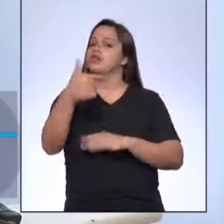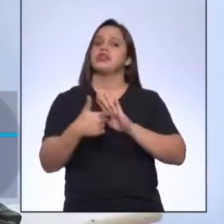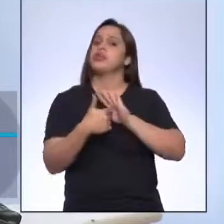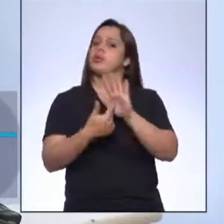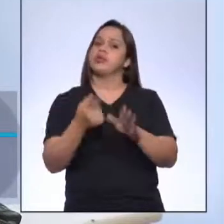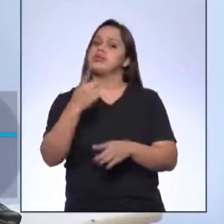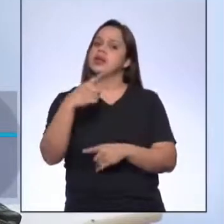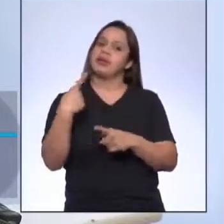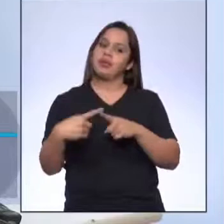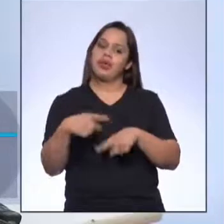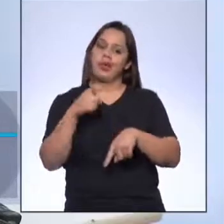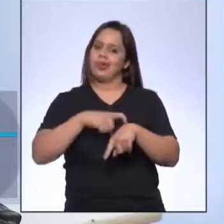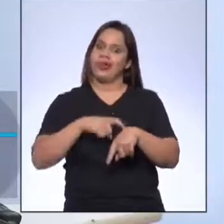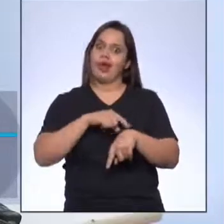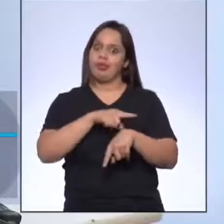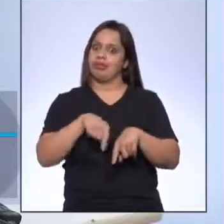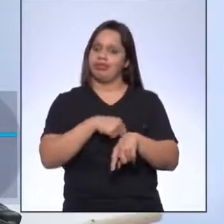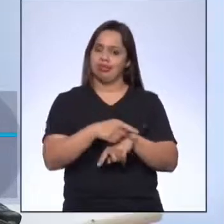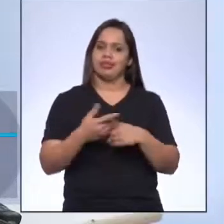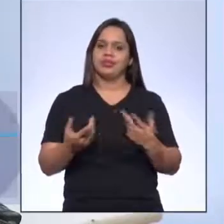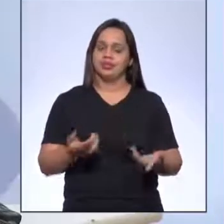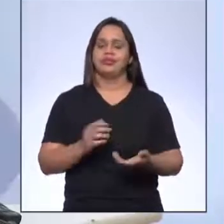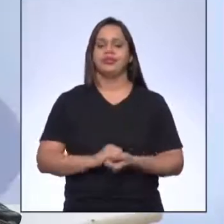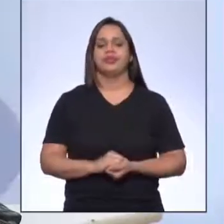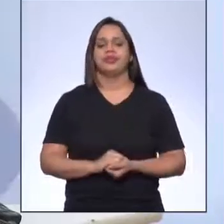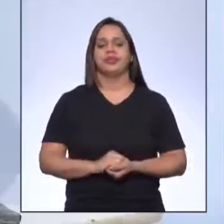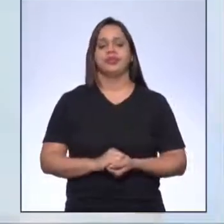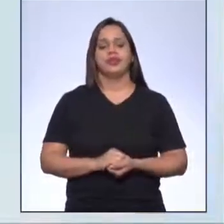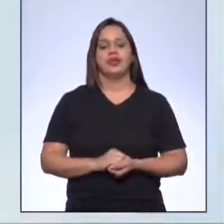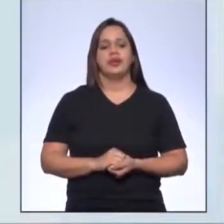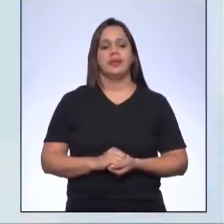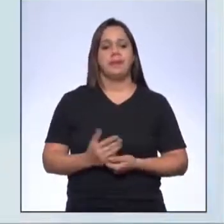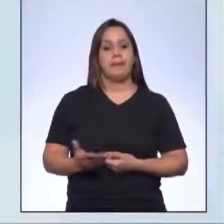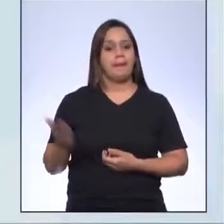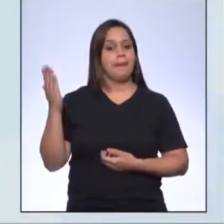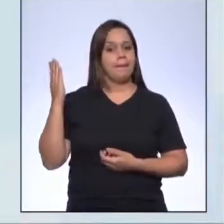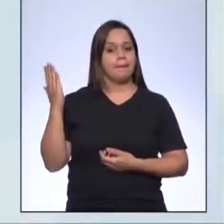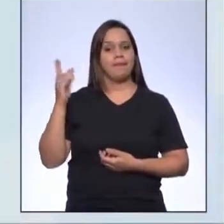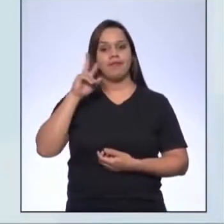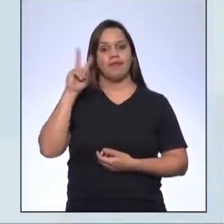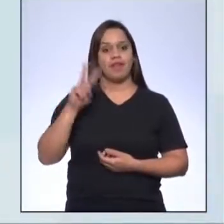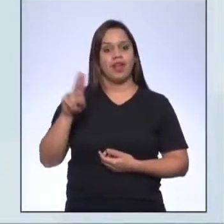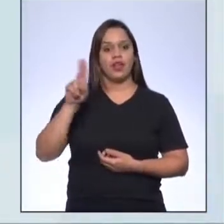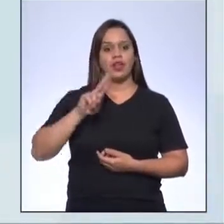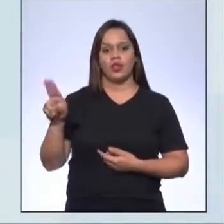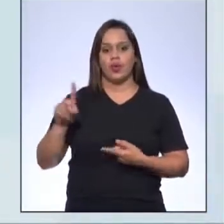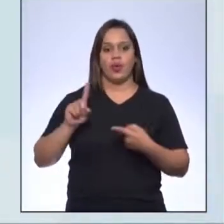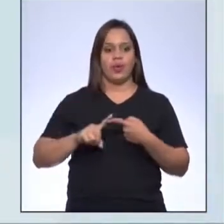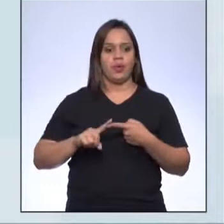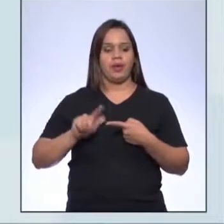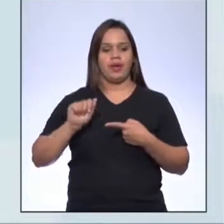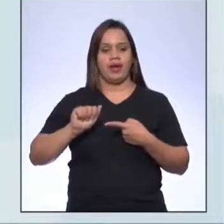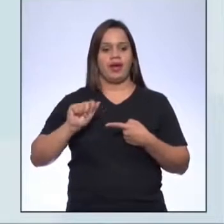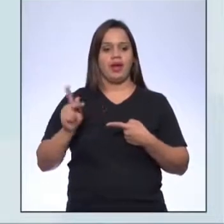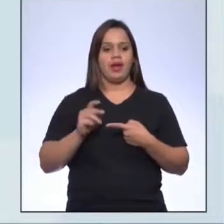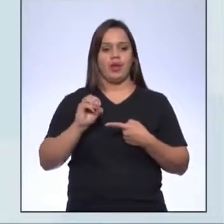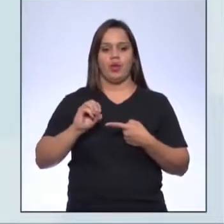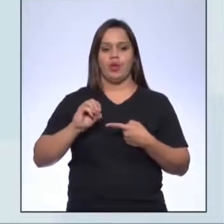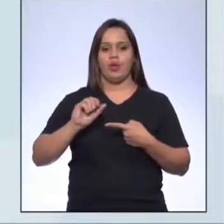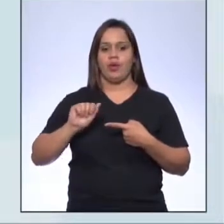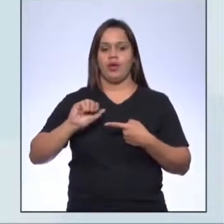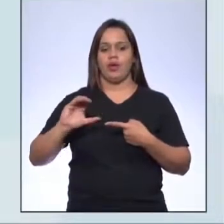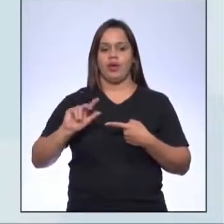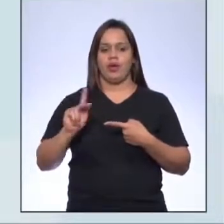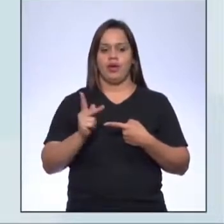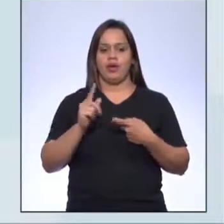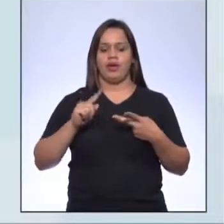pelo tempo que é escasso. Vamos lá. Vou deixar na tela para vocês olharem. A Roache, Guedra, que a gente falou,